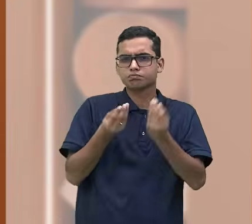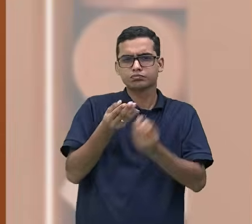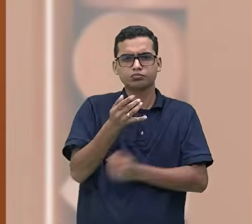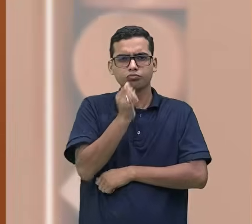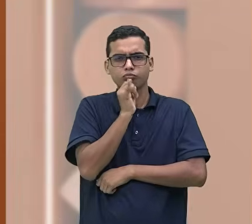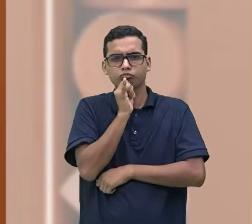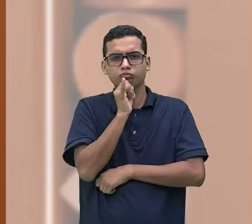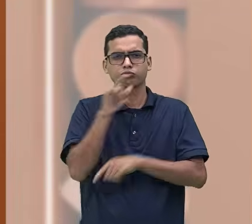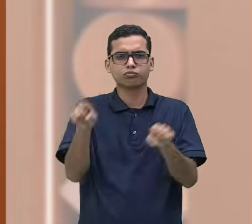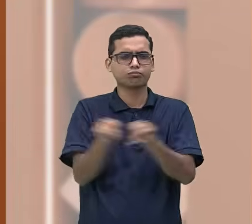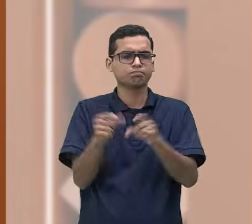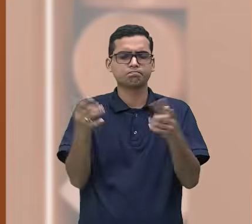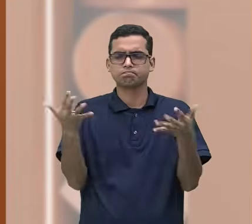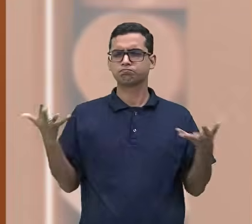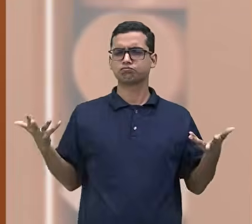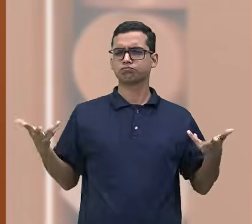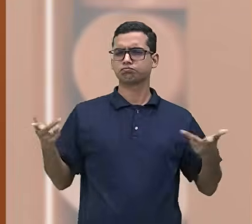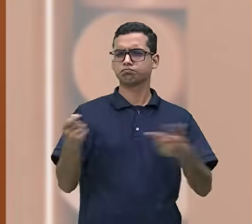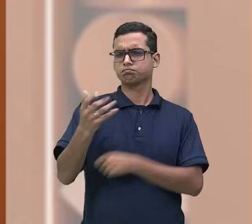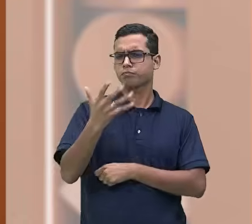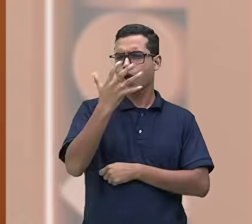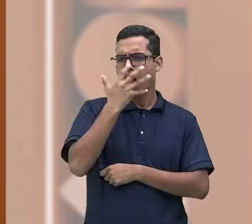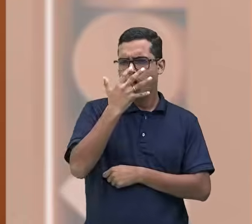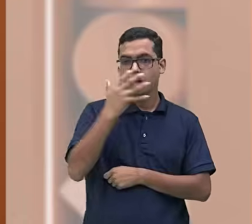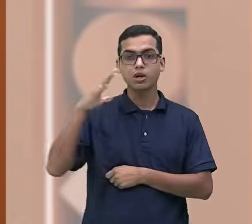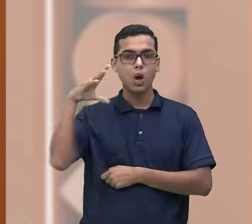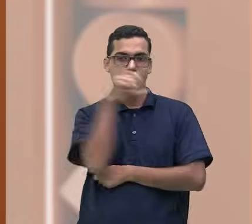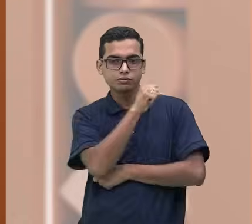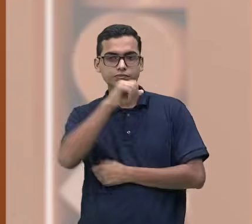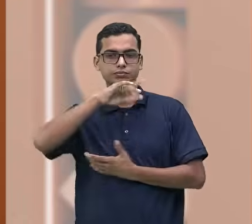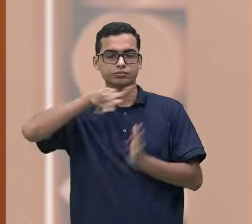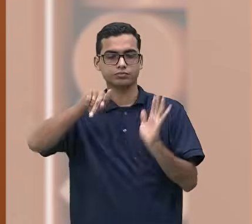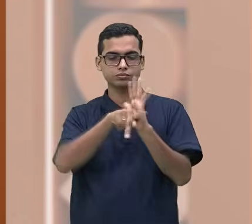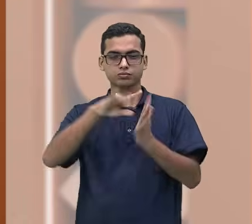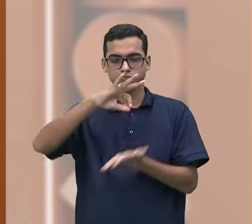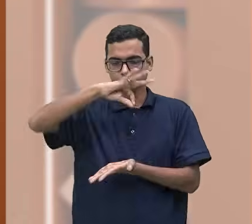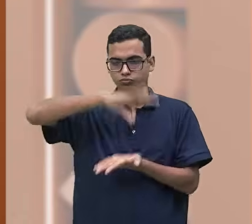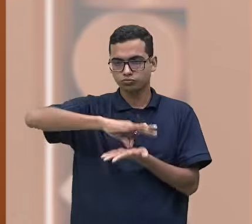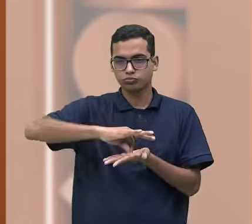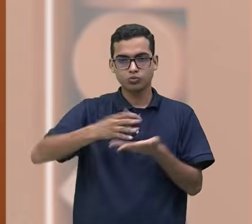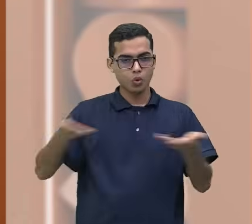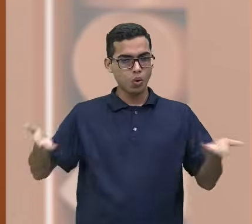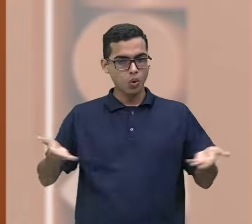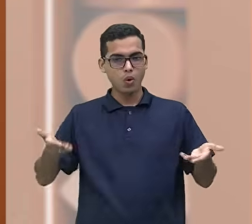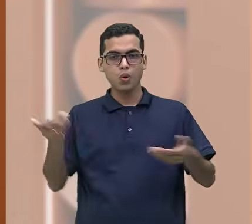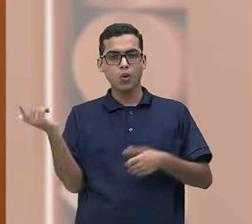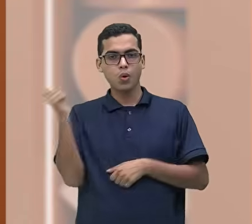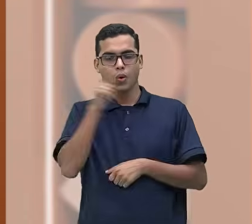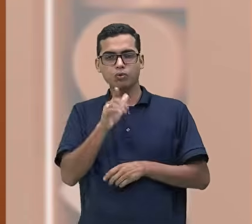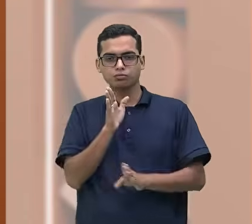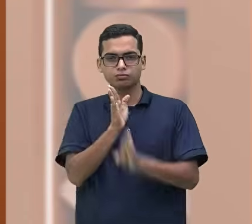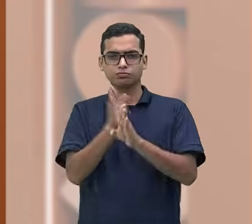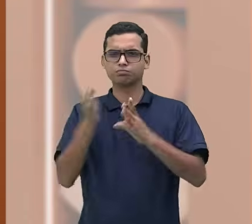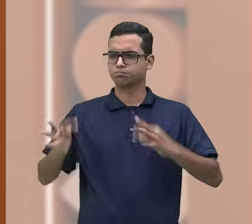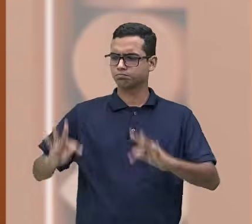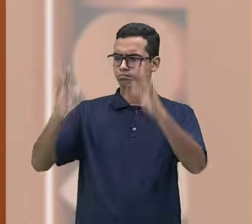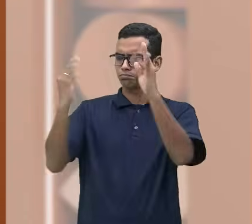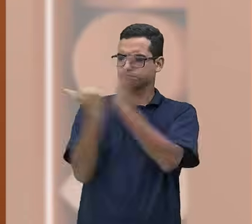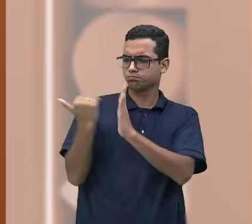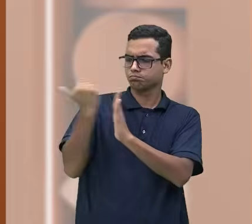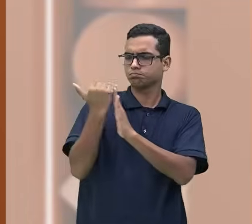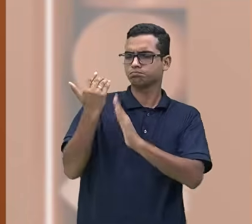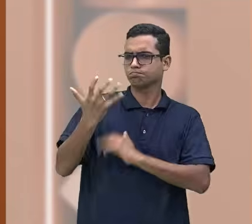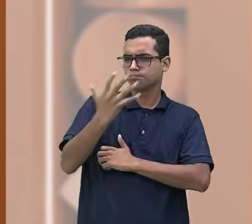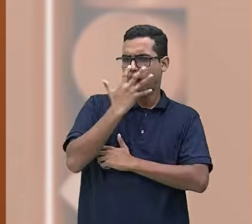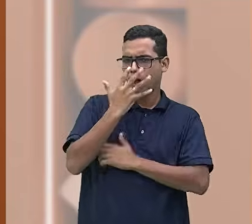tão fantástico, se a gente for parar para pensar, tão rápido, gente, hoje em dia, né, que realmente é uma tecnologia exorbitante aí